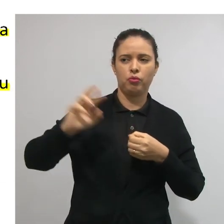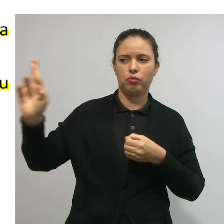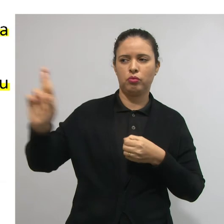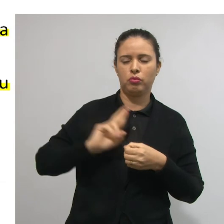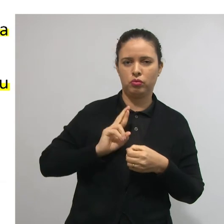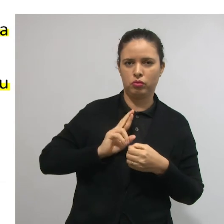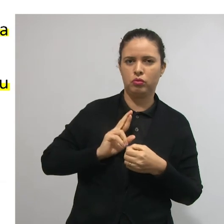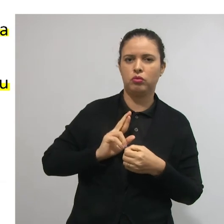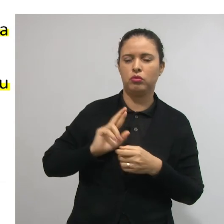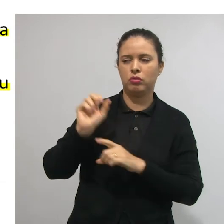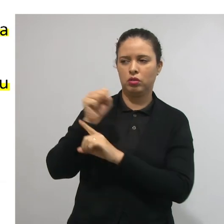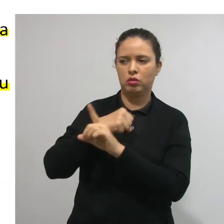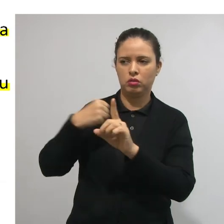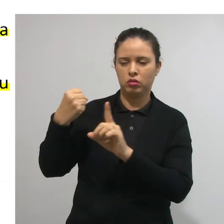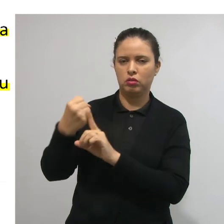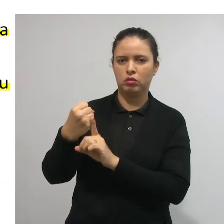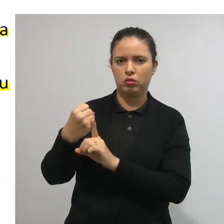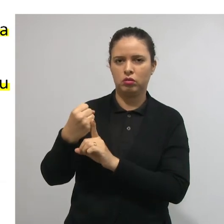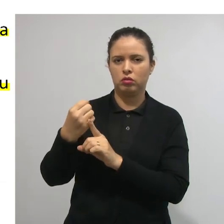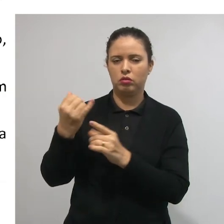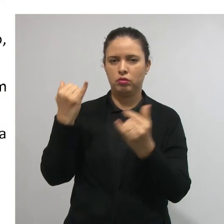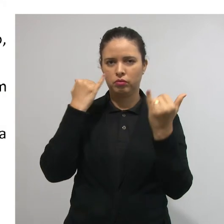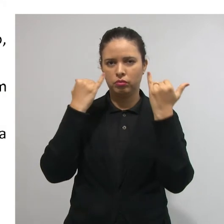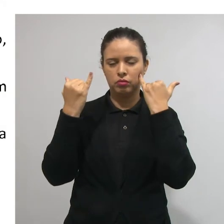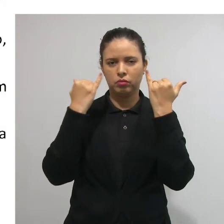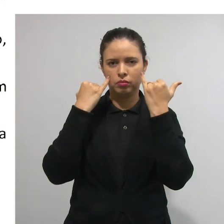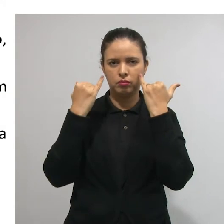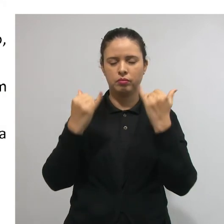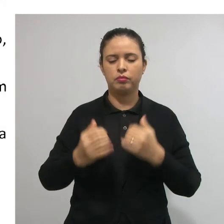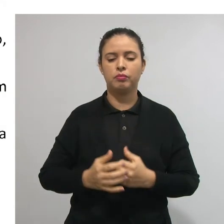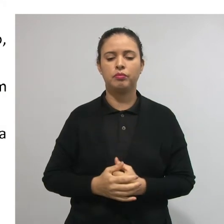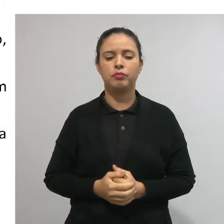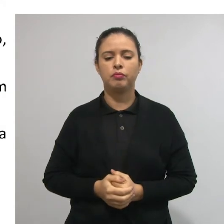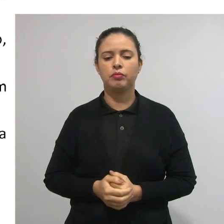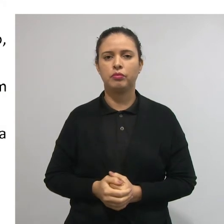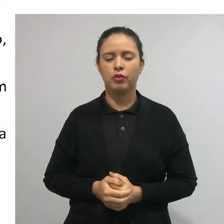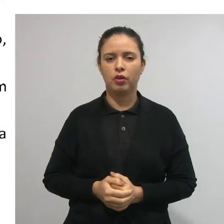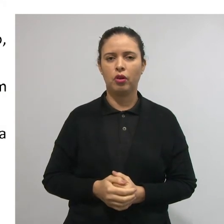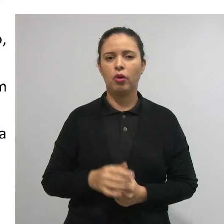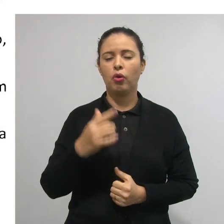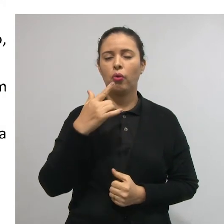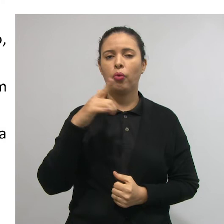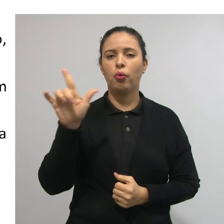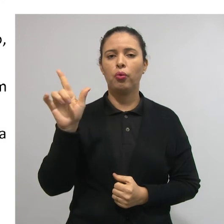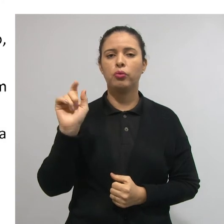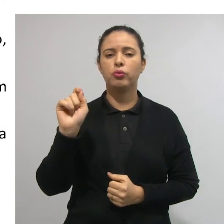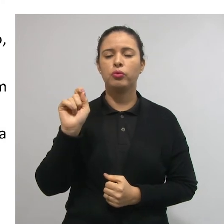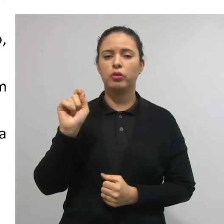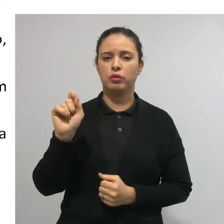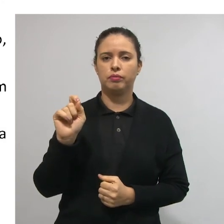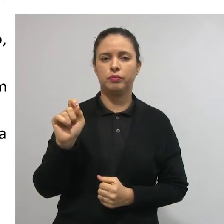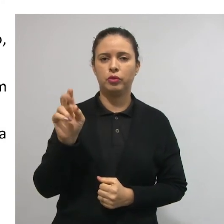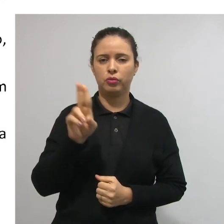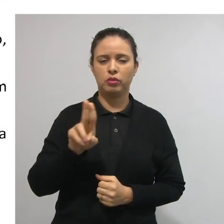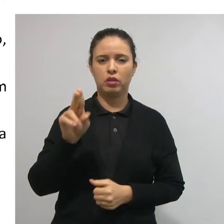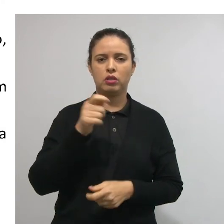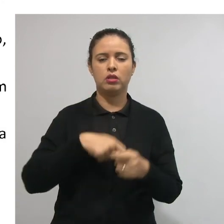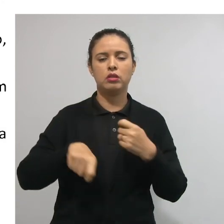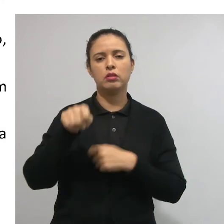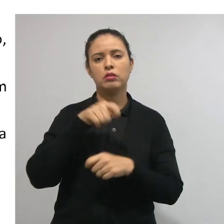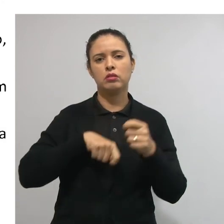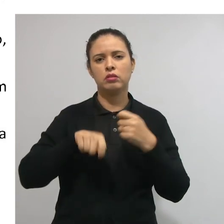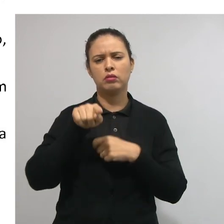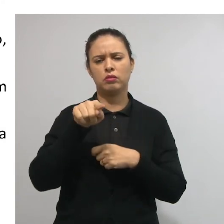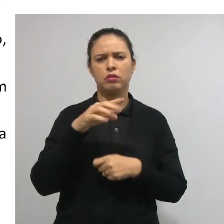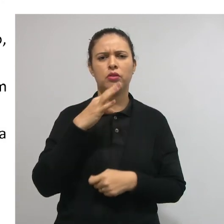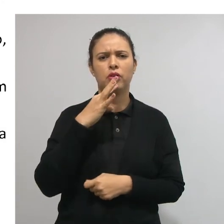o retorno da informação. Tá? Outros termos adotados na administração, tá, que você conhece